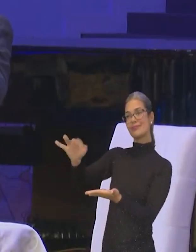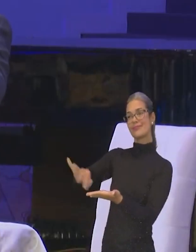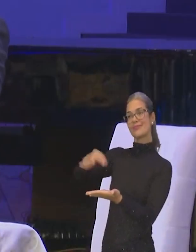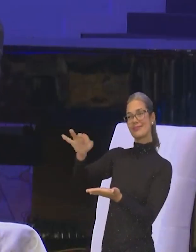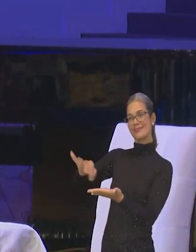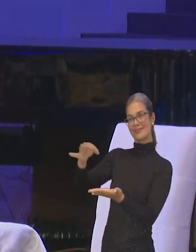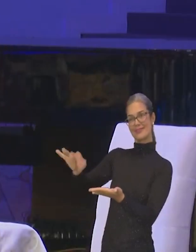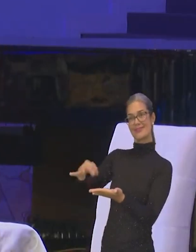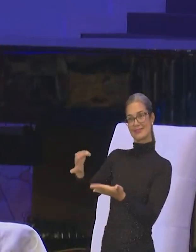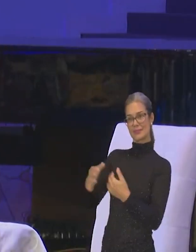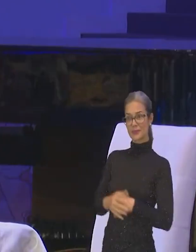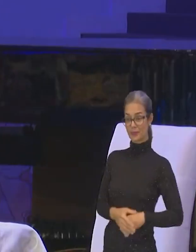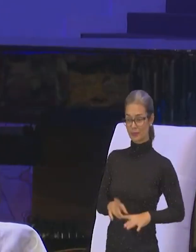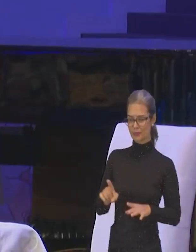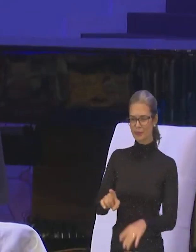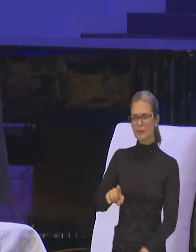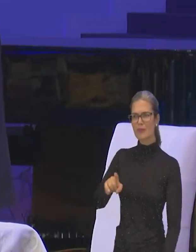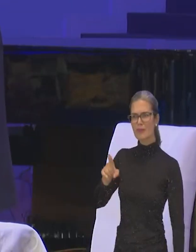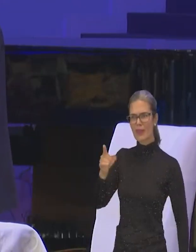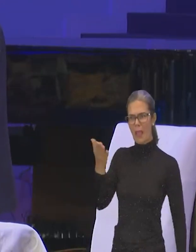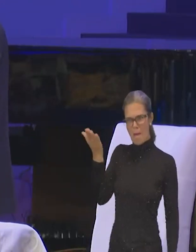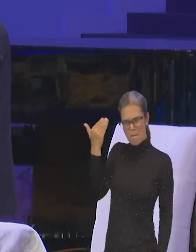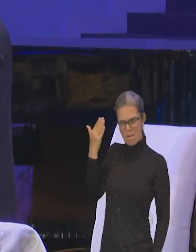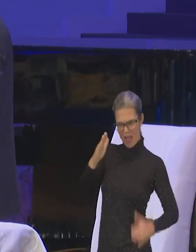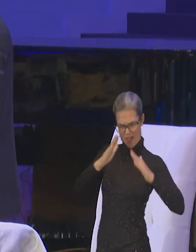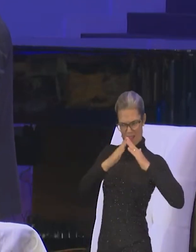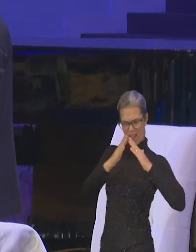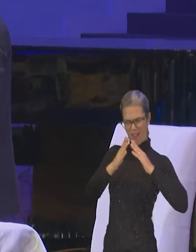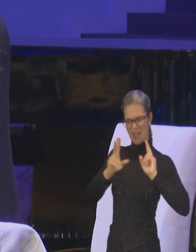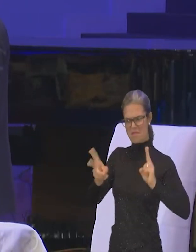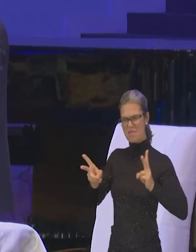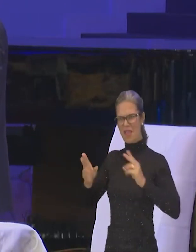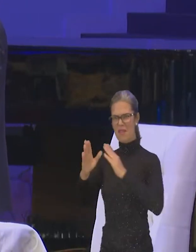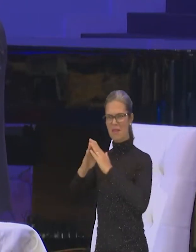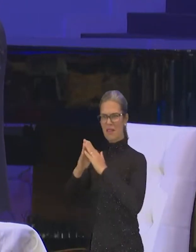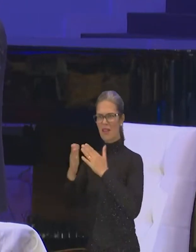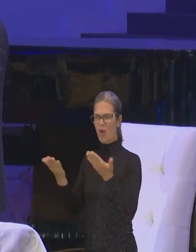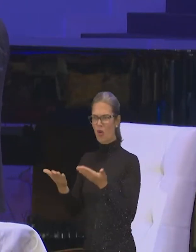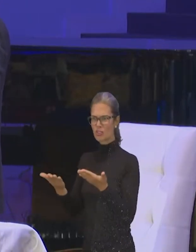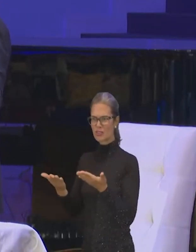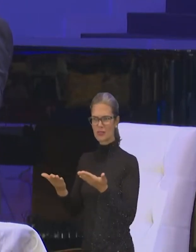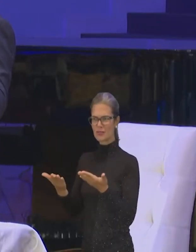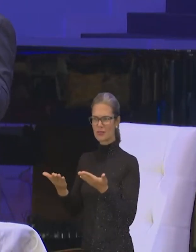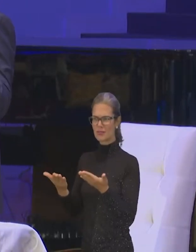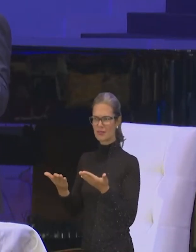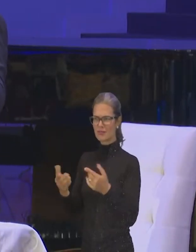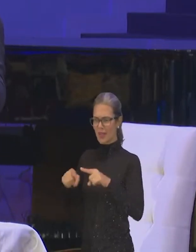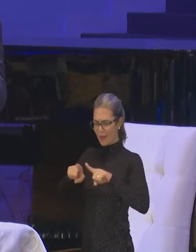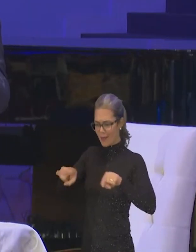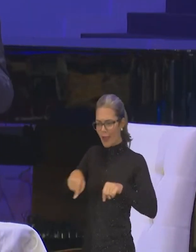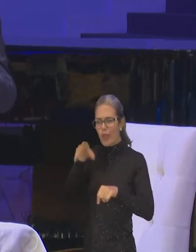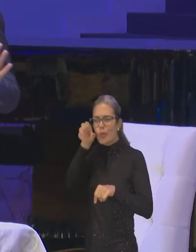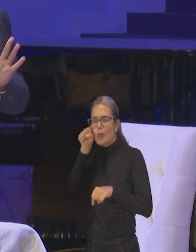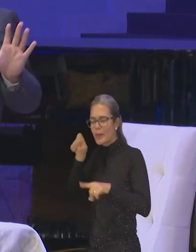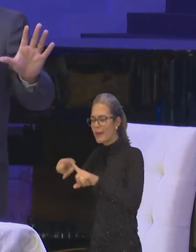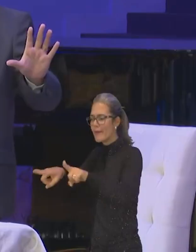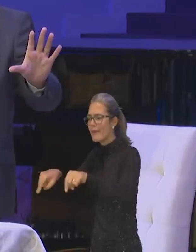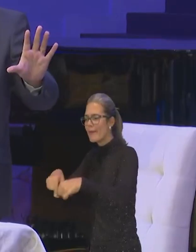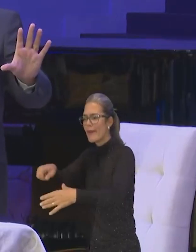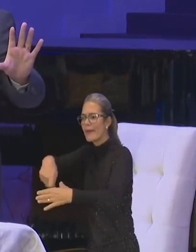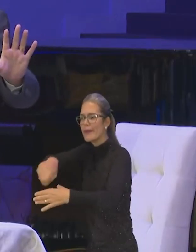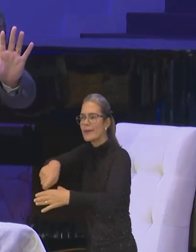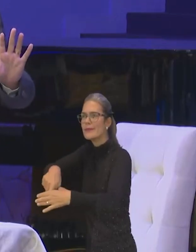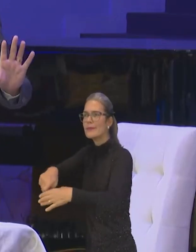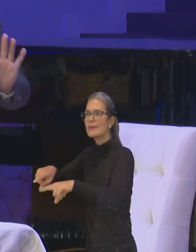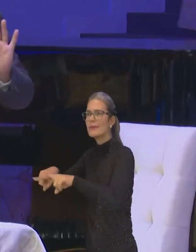estrutura arquitetônica das casas daquela época, não existia talvez um espaço, um